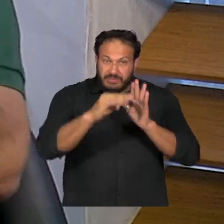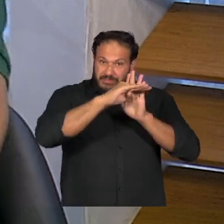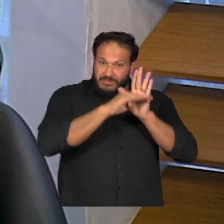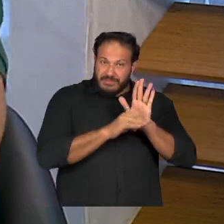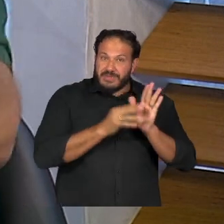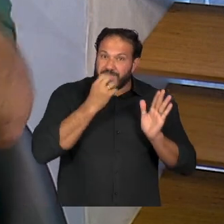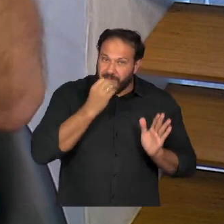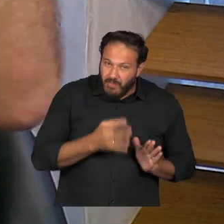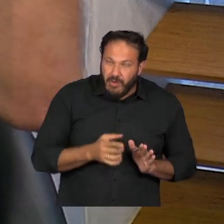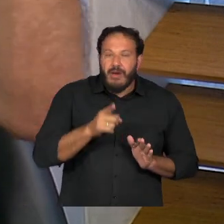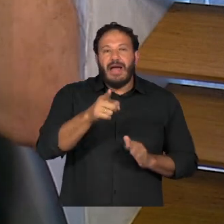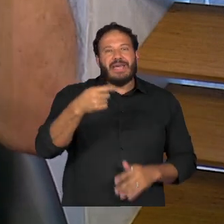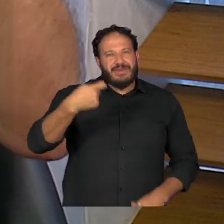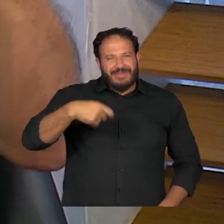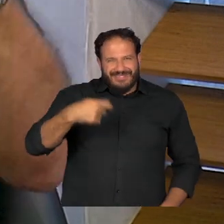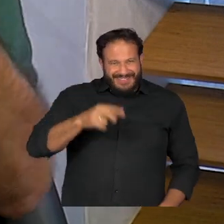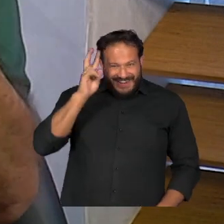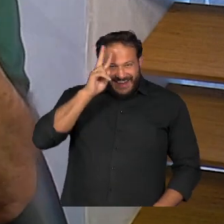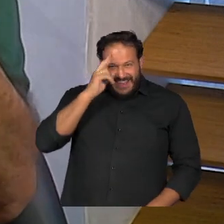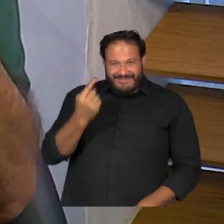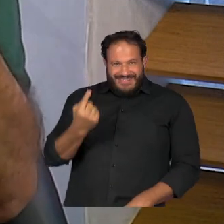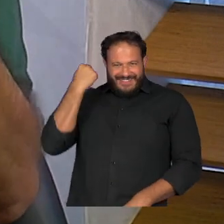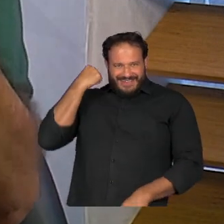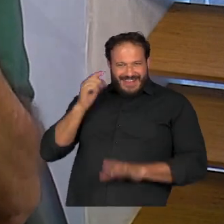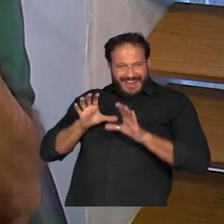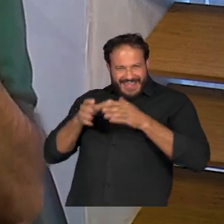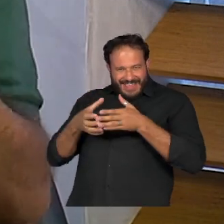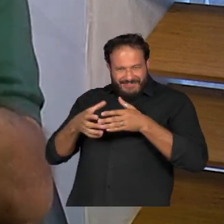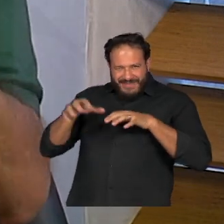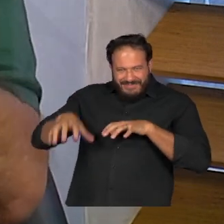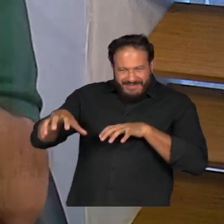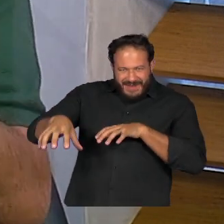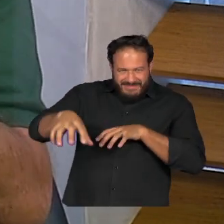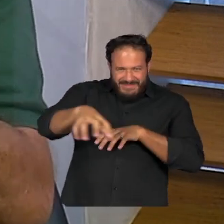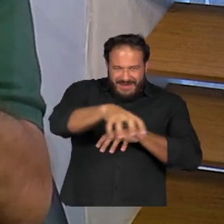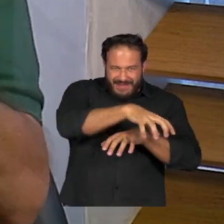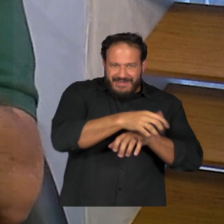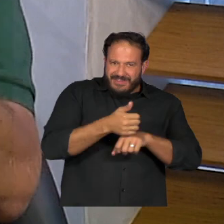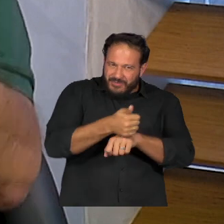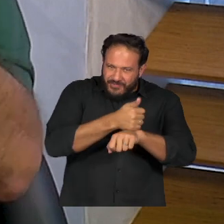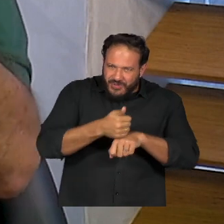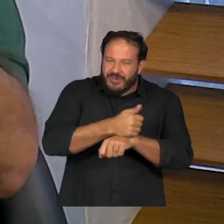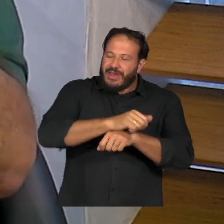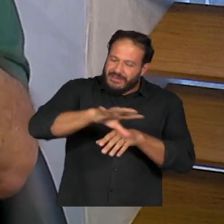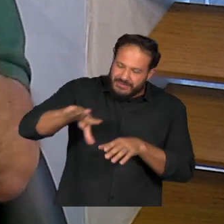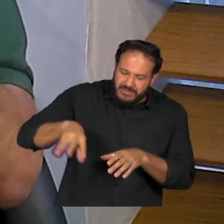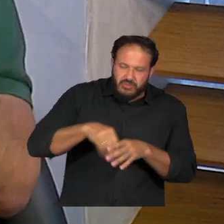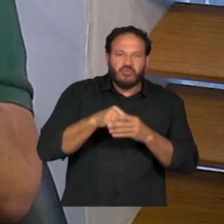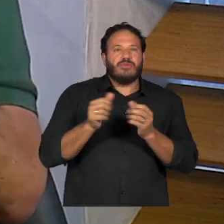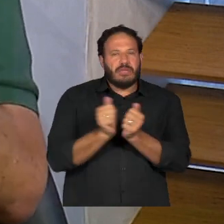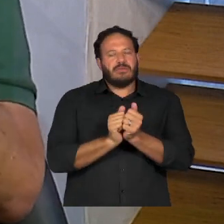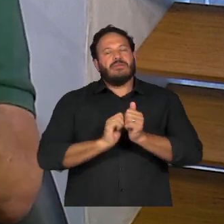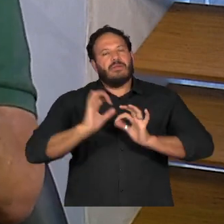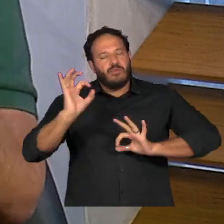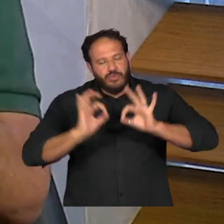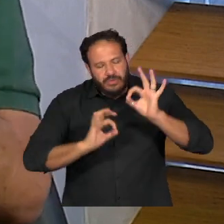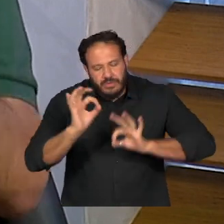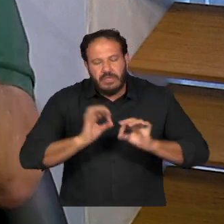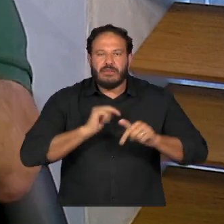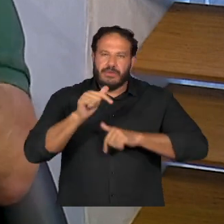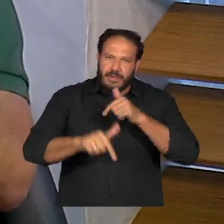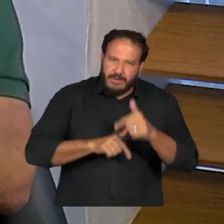aí é necessária aquela equipe multidisciplinar que Eu mencionei aonde nós temos a conjunção do trabalho de